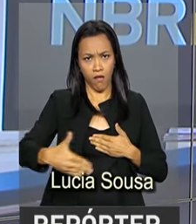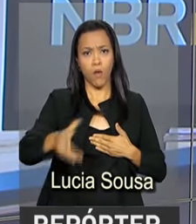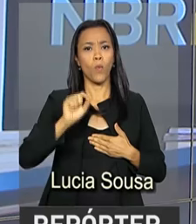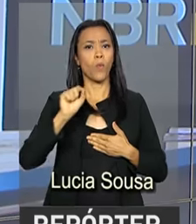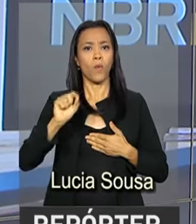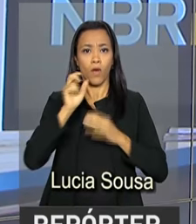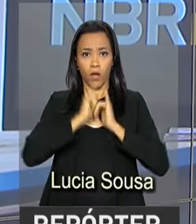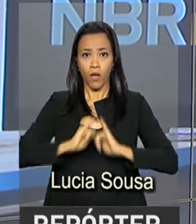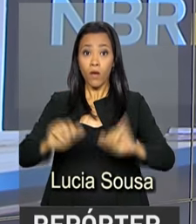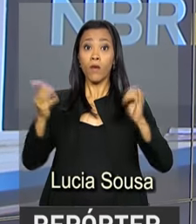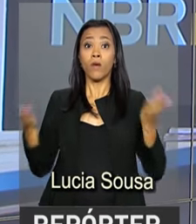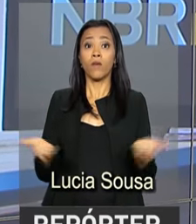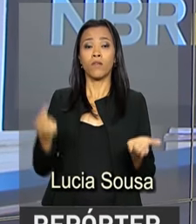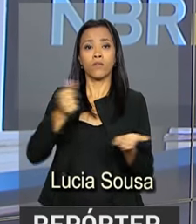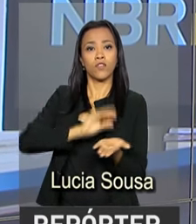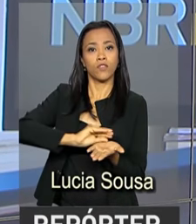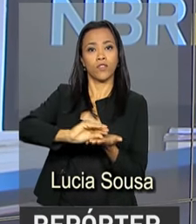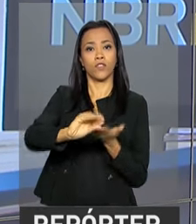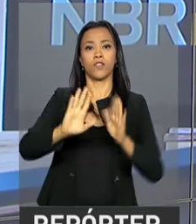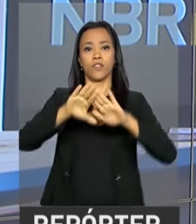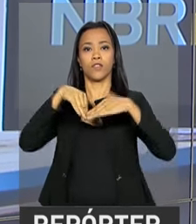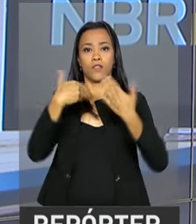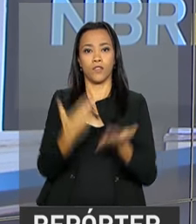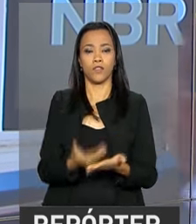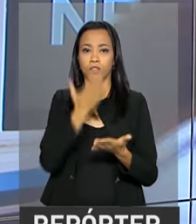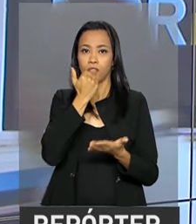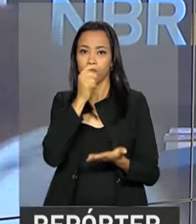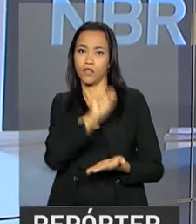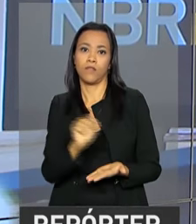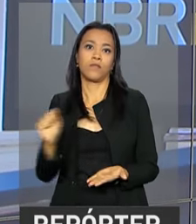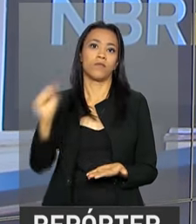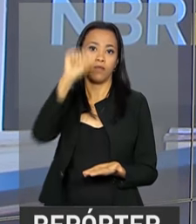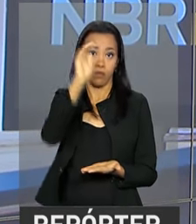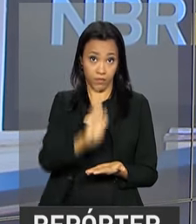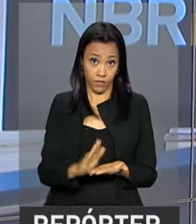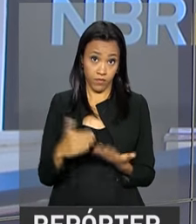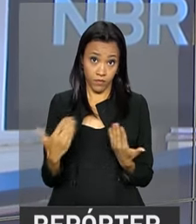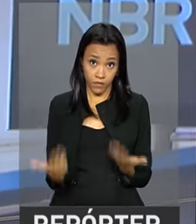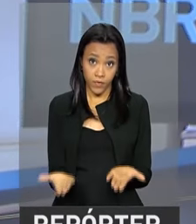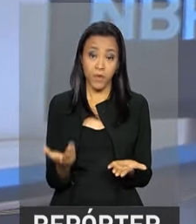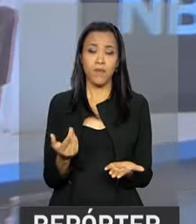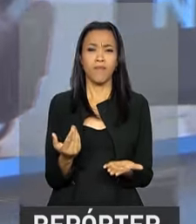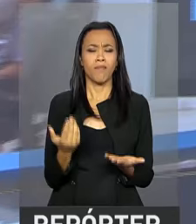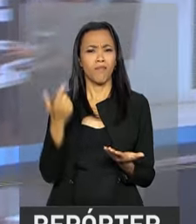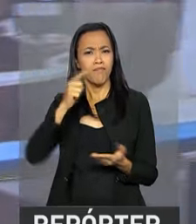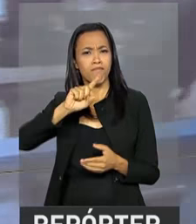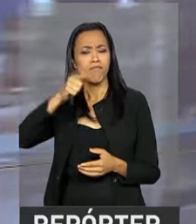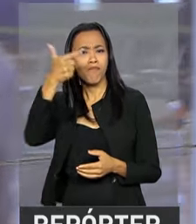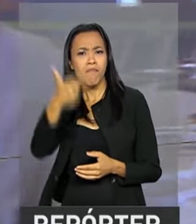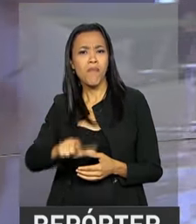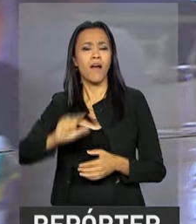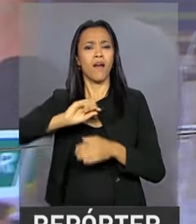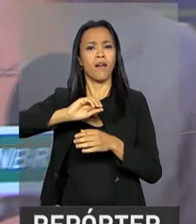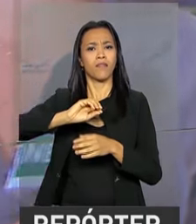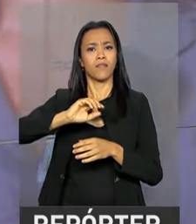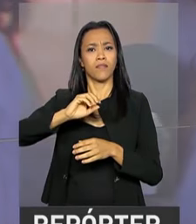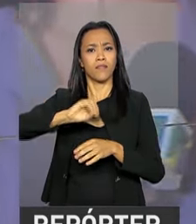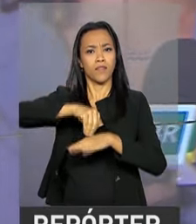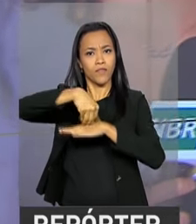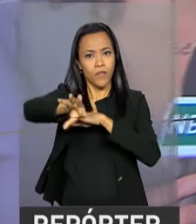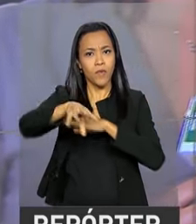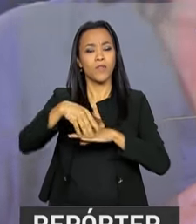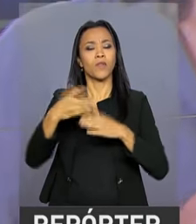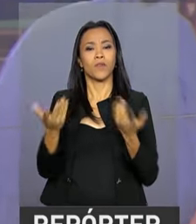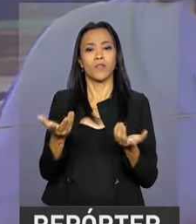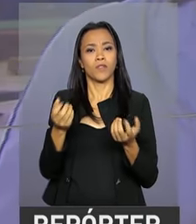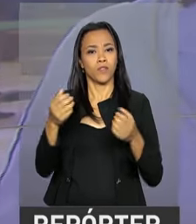hoje recursos para o merenda escolar, para a merenda escolar de todo o país. Que tem mais informações para a gente sobre esse assunto e sobre a agenda do